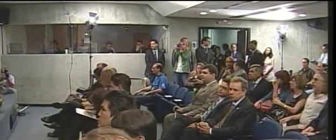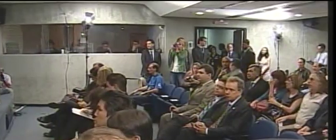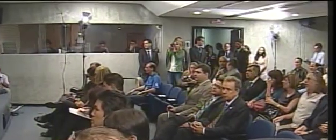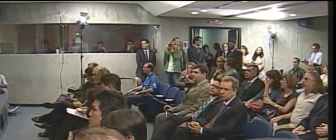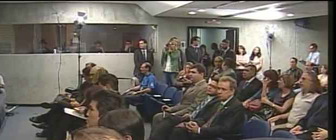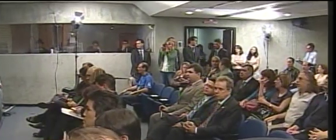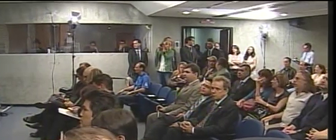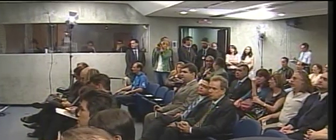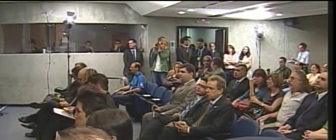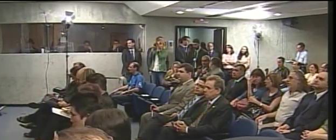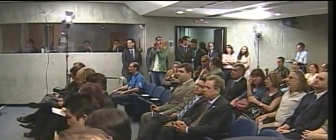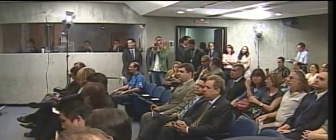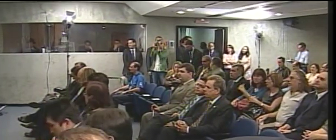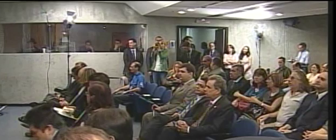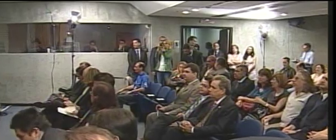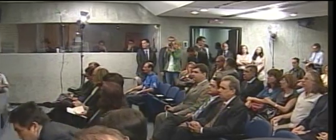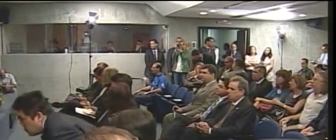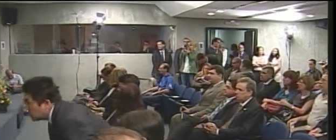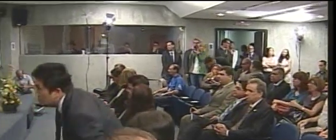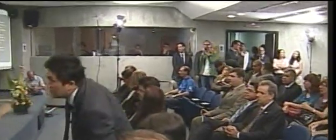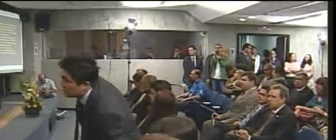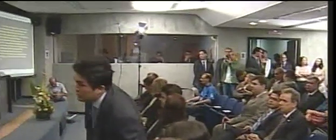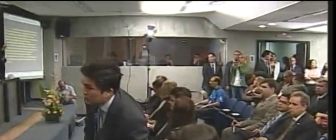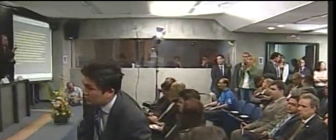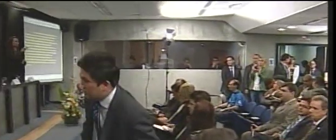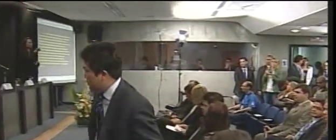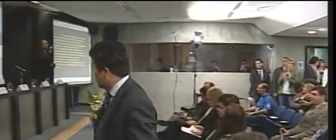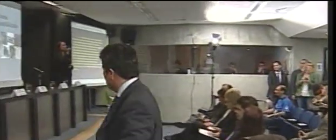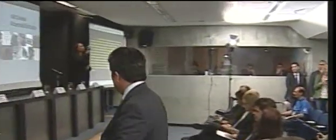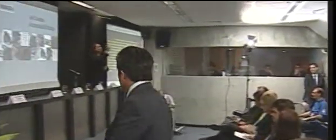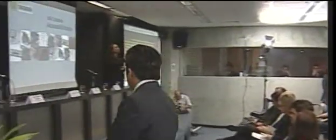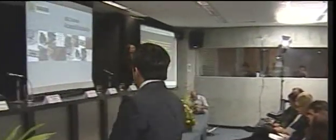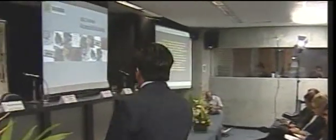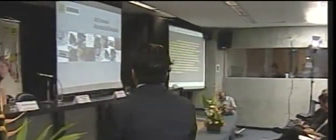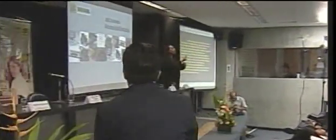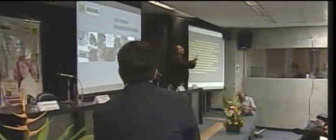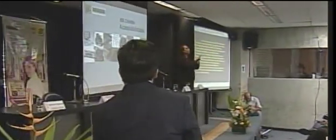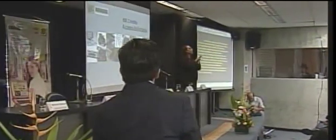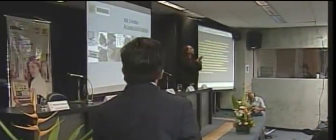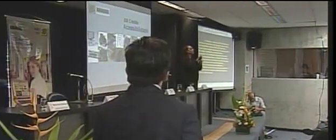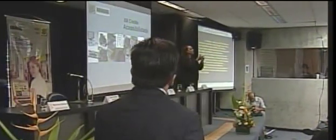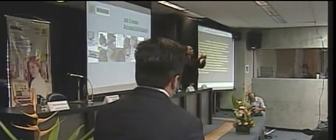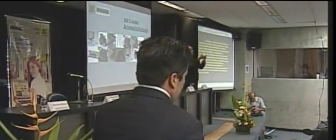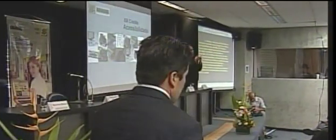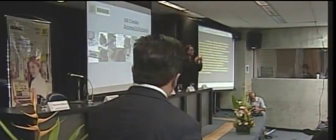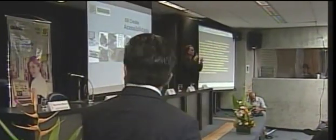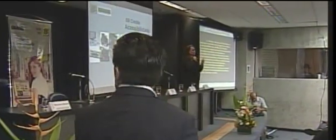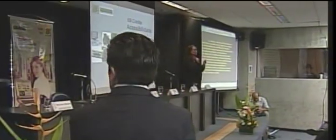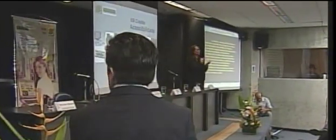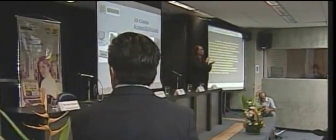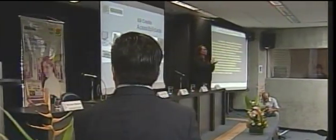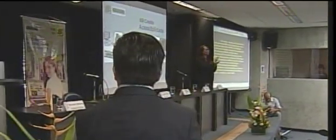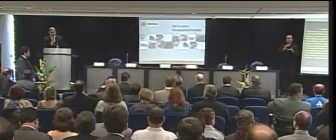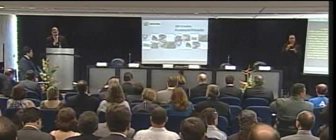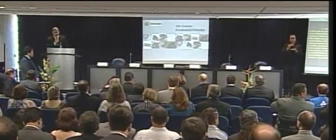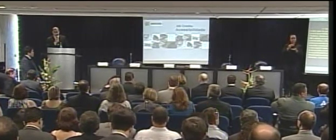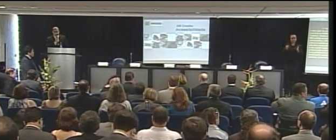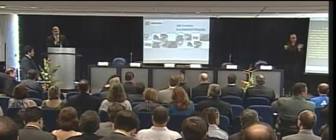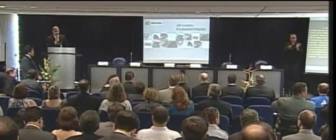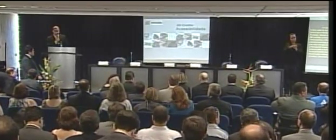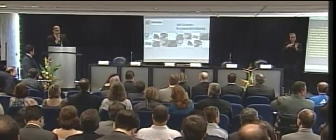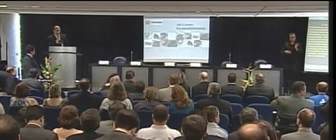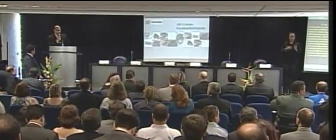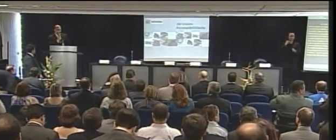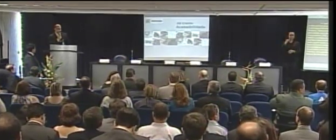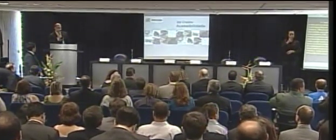Convidamos o senhor Geitiro Matsu Genzo, diretor de empréstimos e financiamentos do Banco do Brasil, para a apresentação do BB